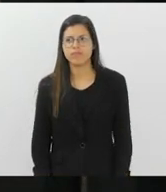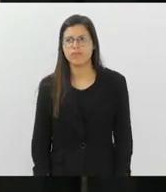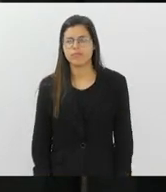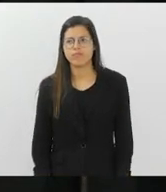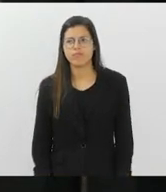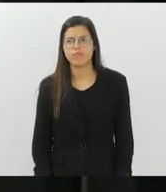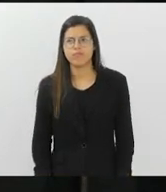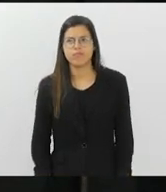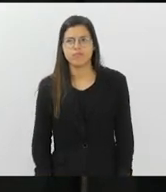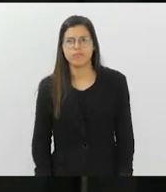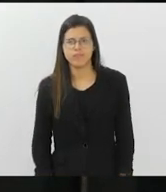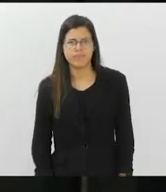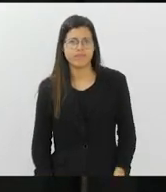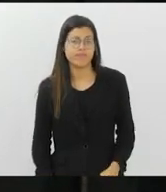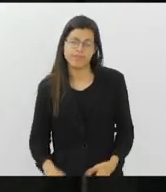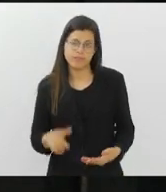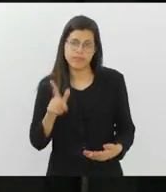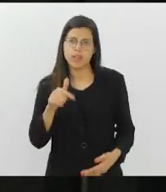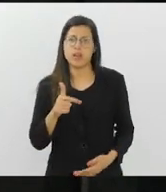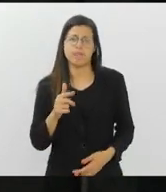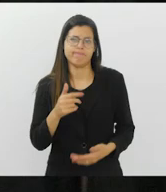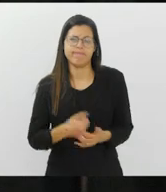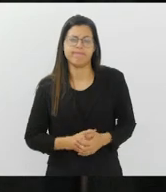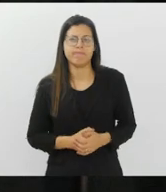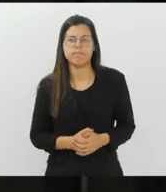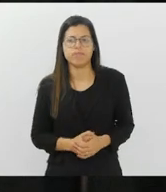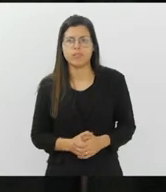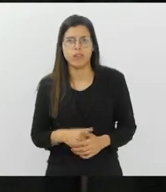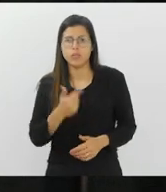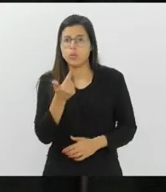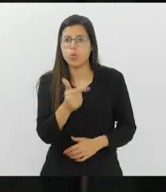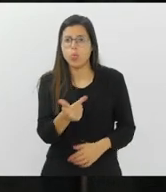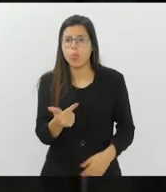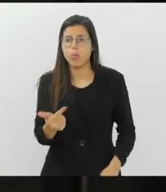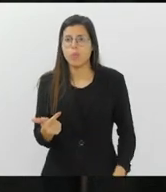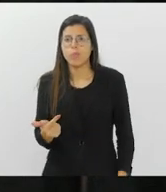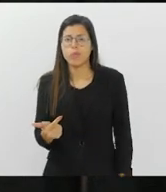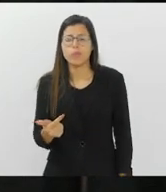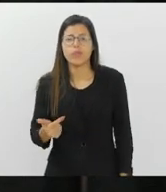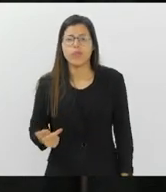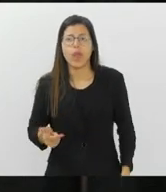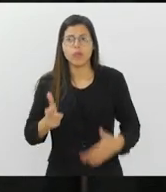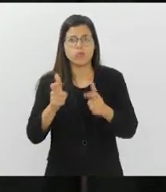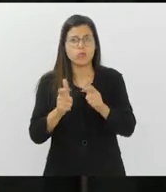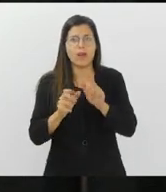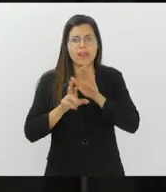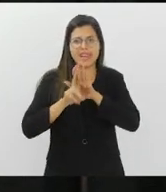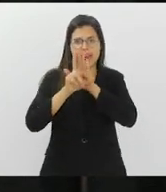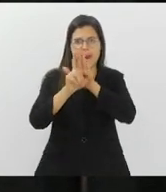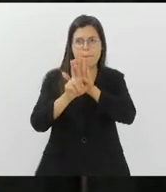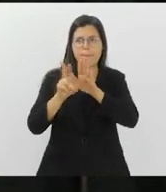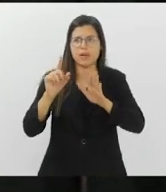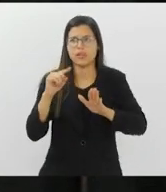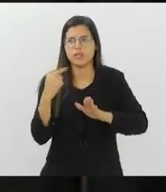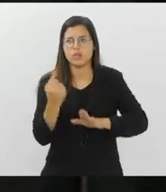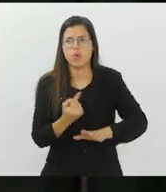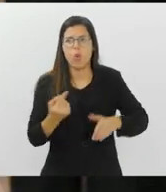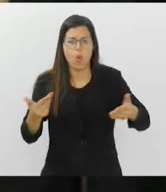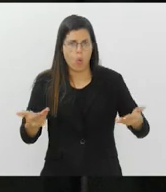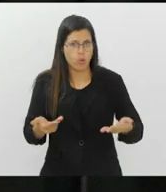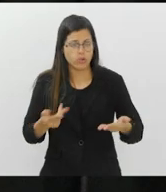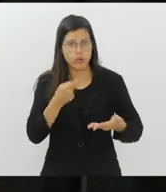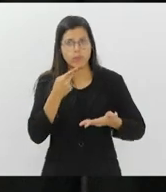É isso. É sobre isso. A gente não tem um lugar que realmente represente a gente. Hoje eu